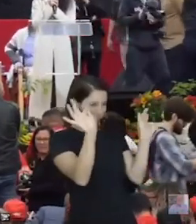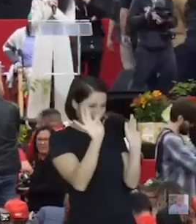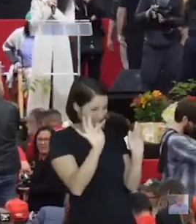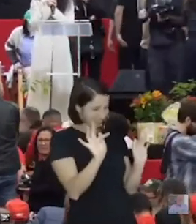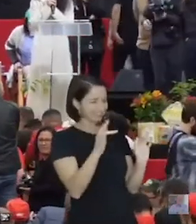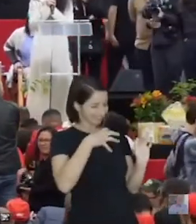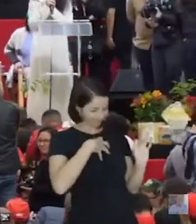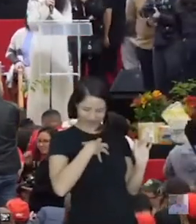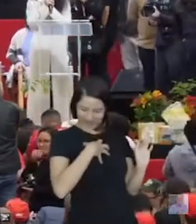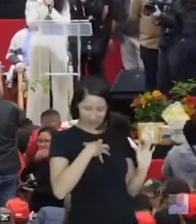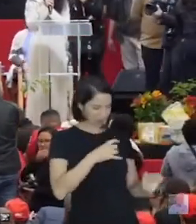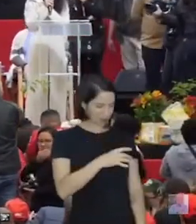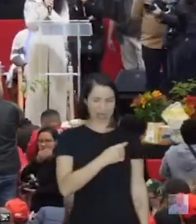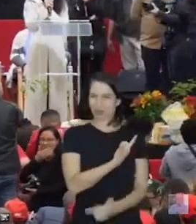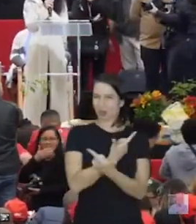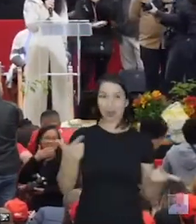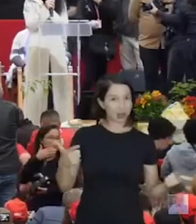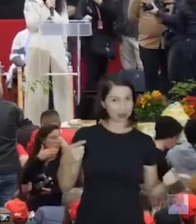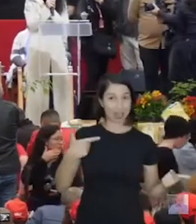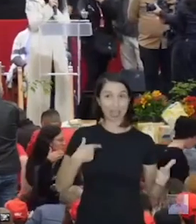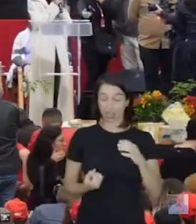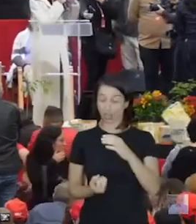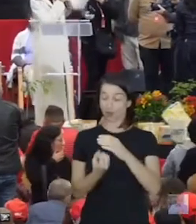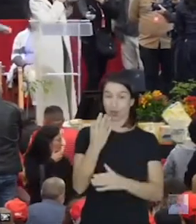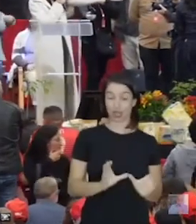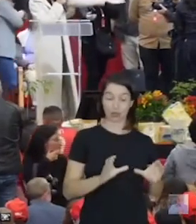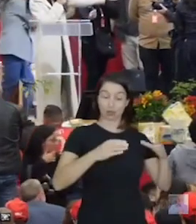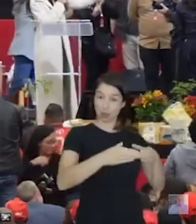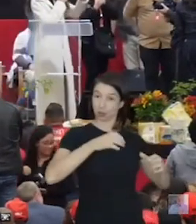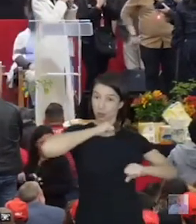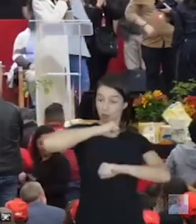dos movimentos populares e das cooperativas, que vai fazer